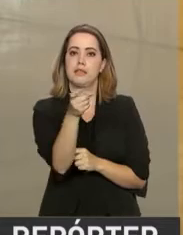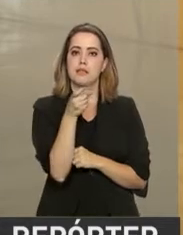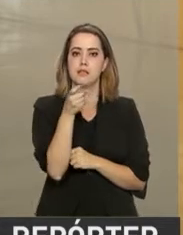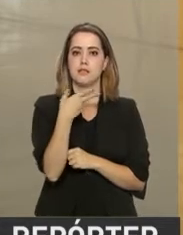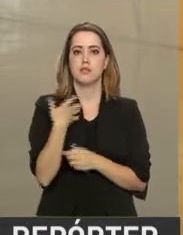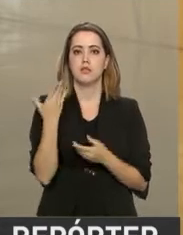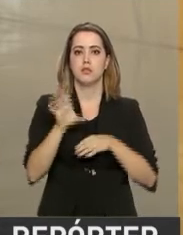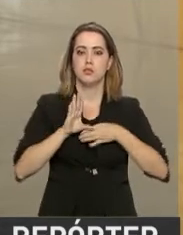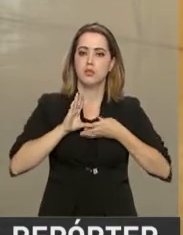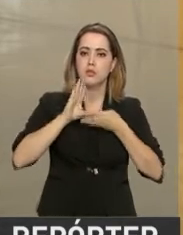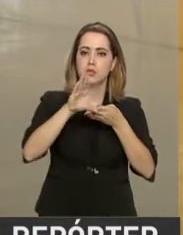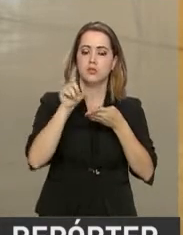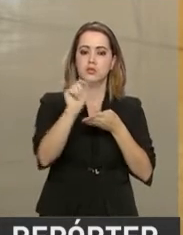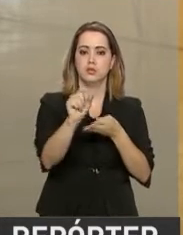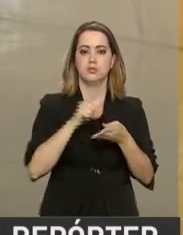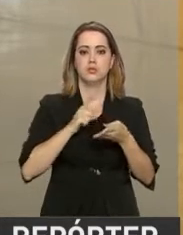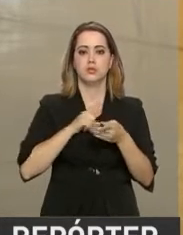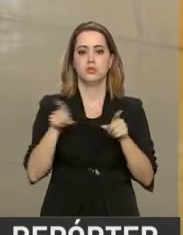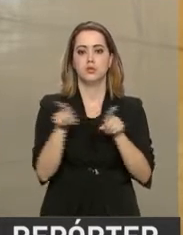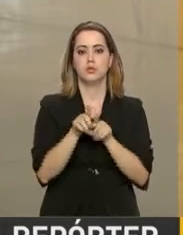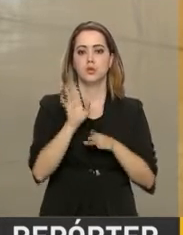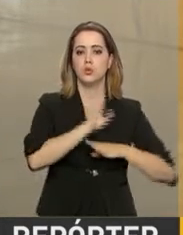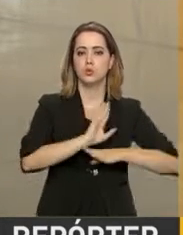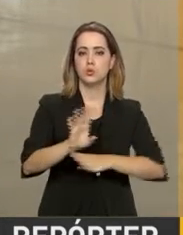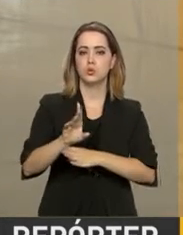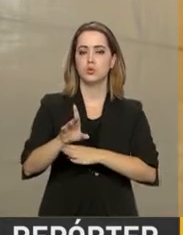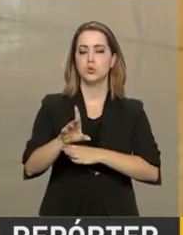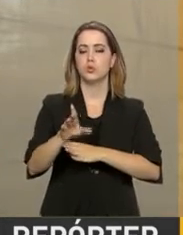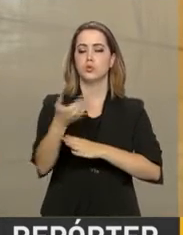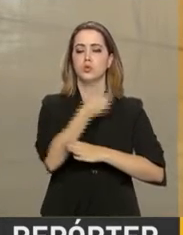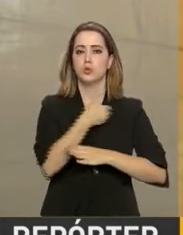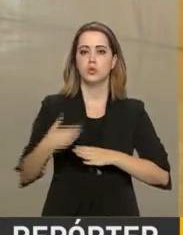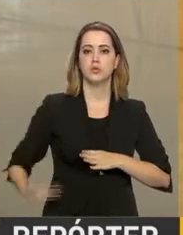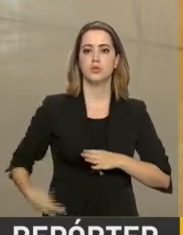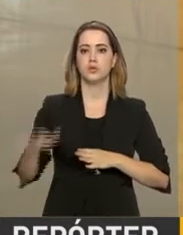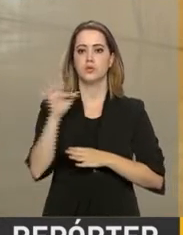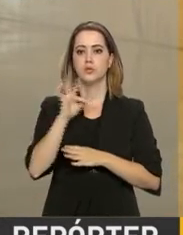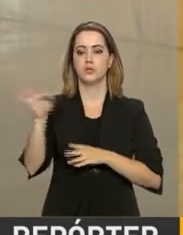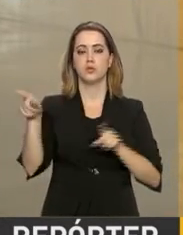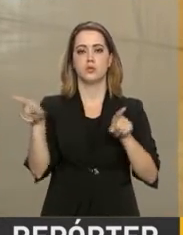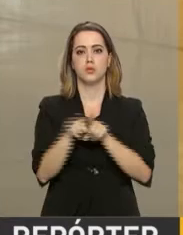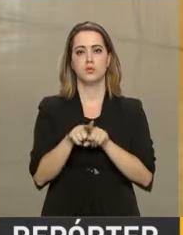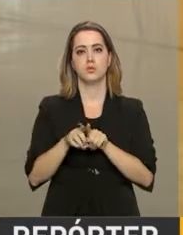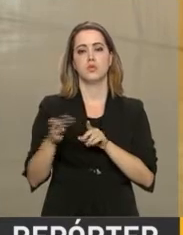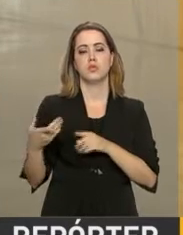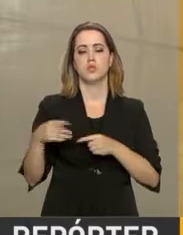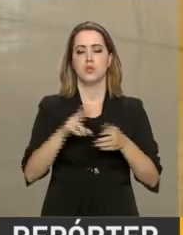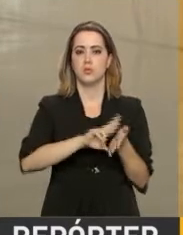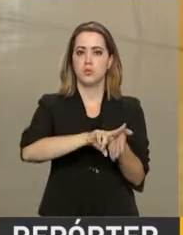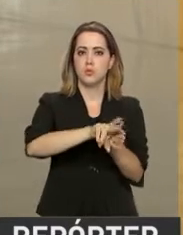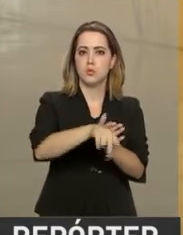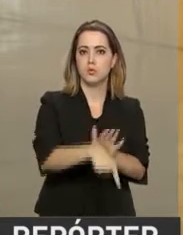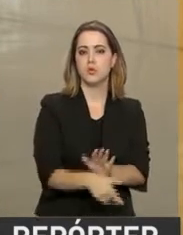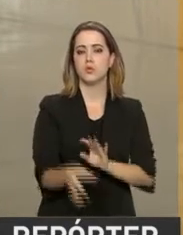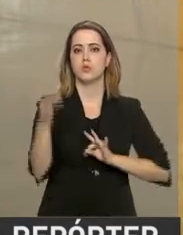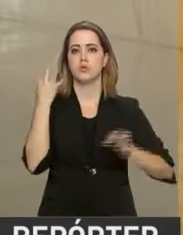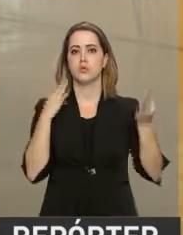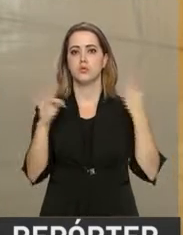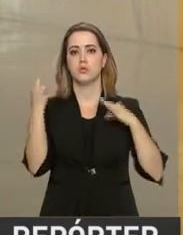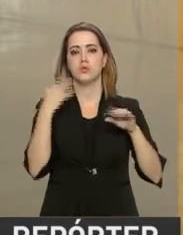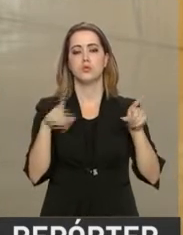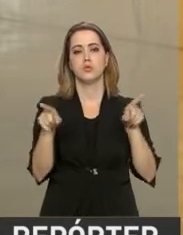a política do setor a nível federal o que envolve a promoção de destinos e serviços turísticos nacionais